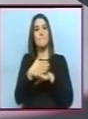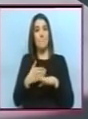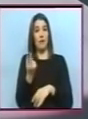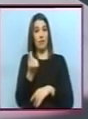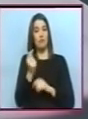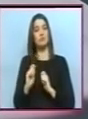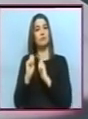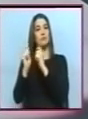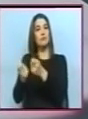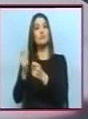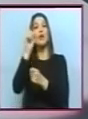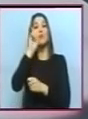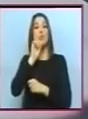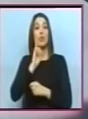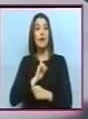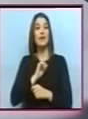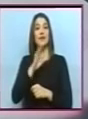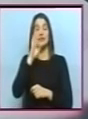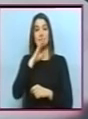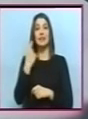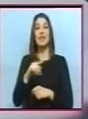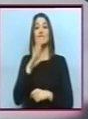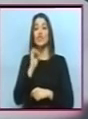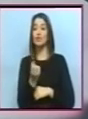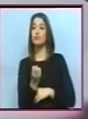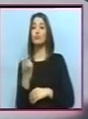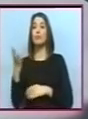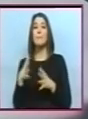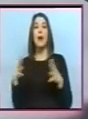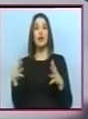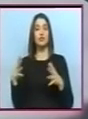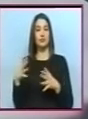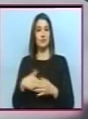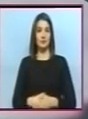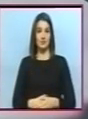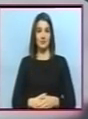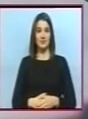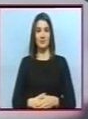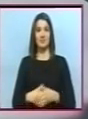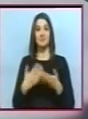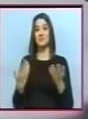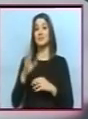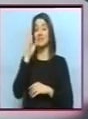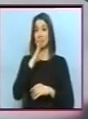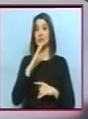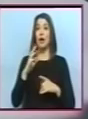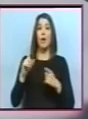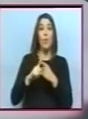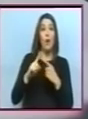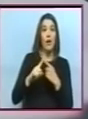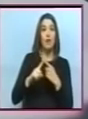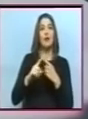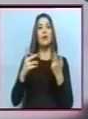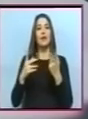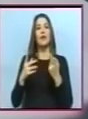a mulher que tivesse o maior número de filhos na época. No caso de um empate, a fortuna deveria